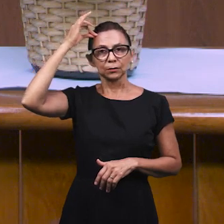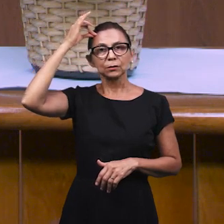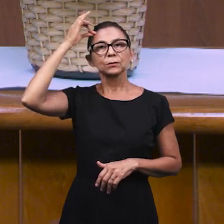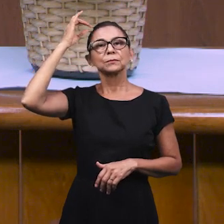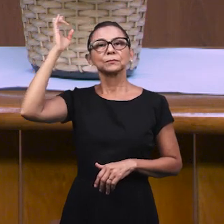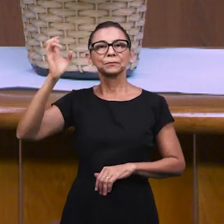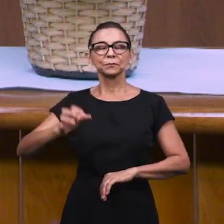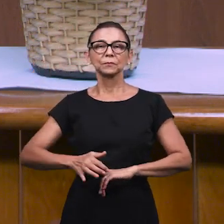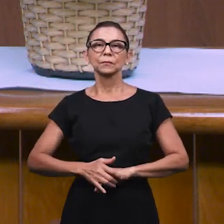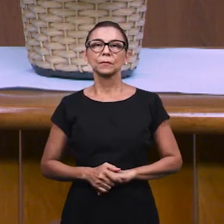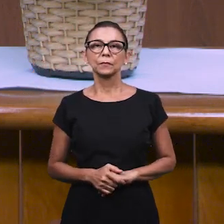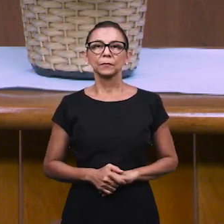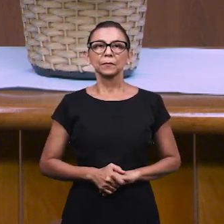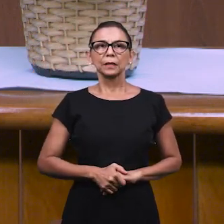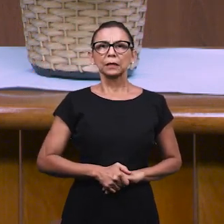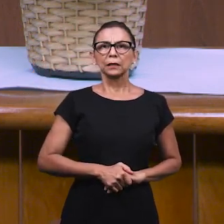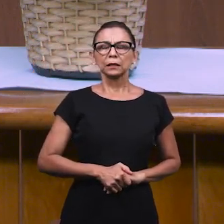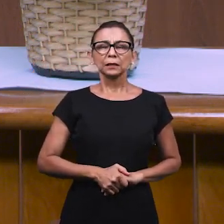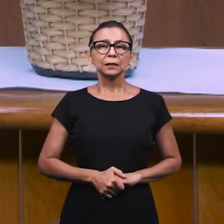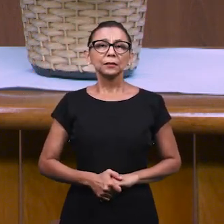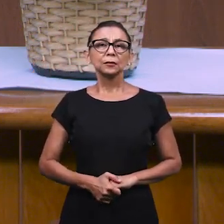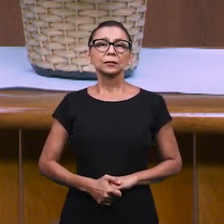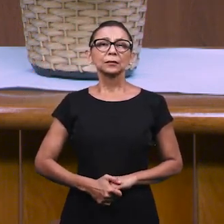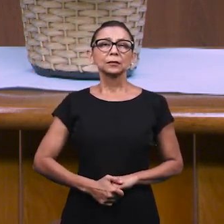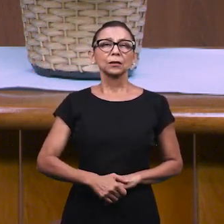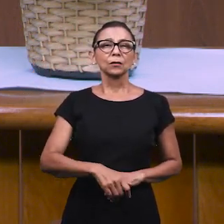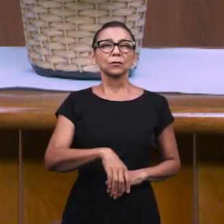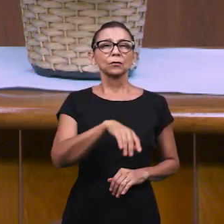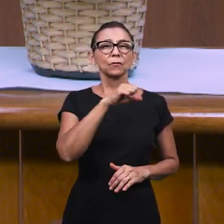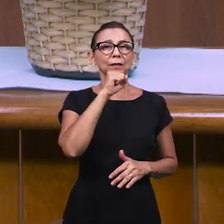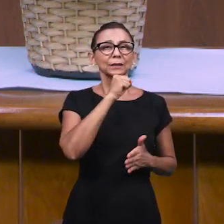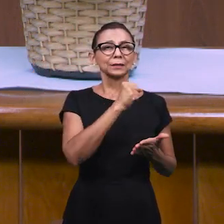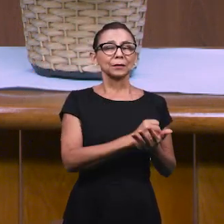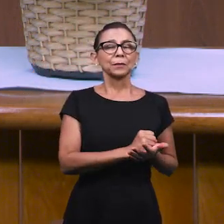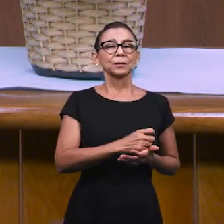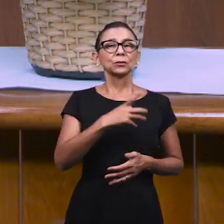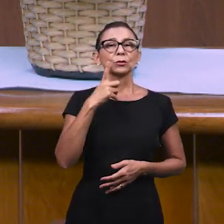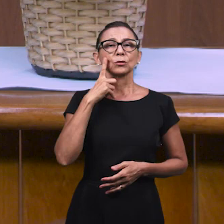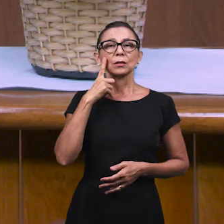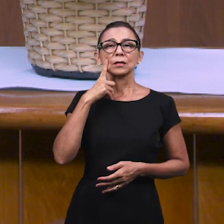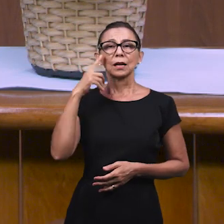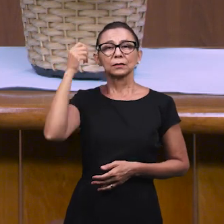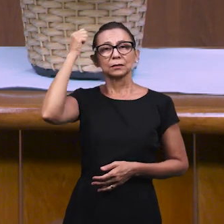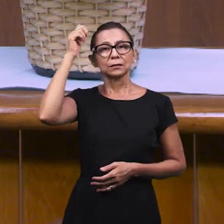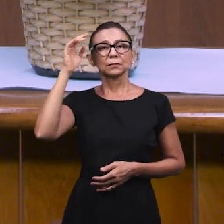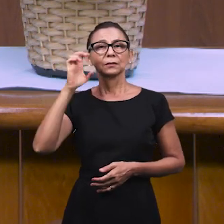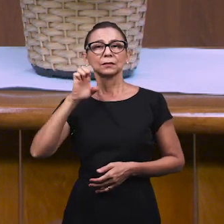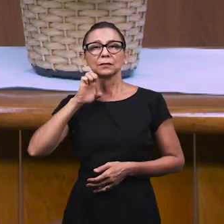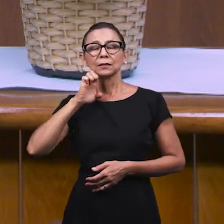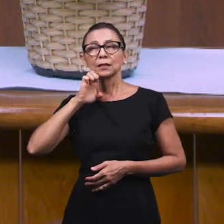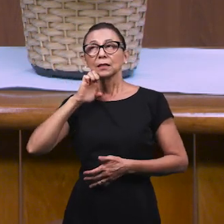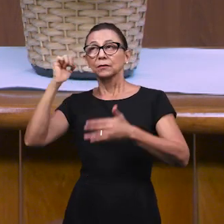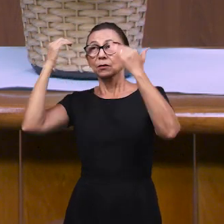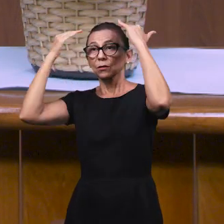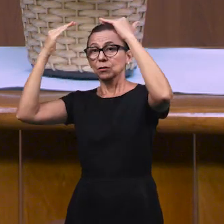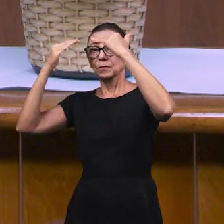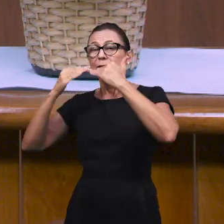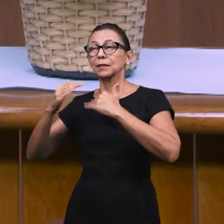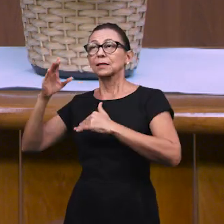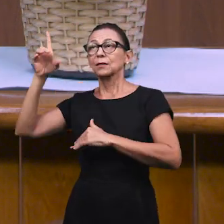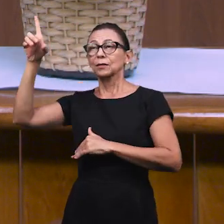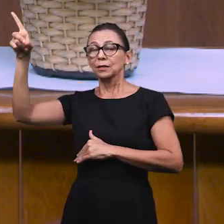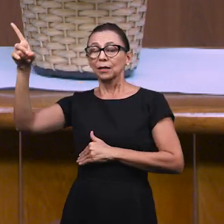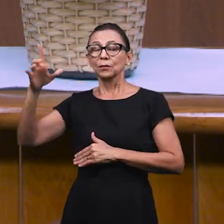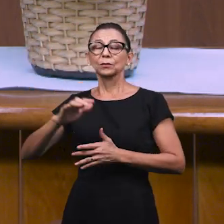essa bênção do pecado que foi afastado e agora é a obediência ao Espírito Santo, possamos continuar nesse